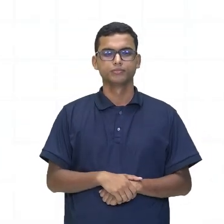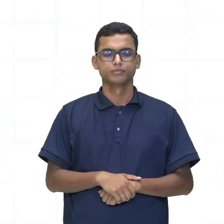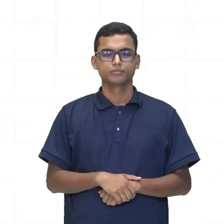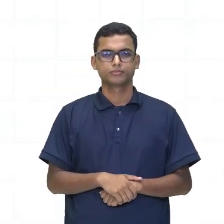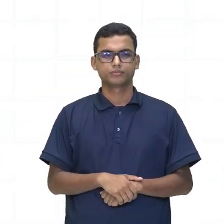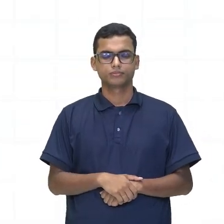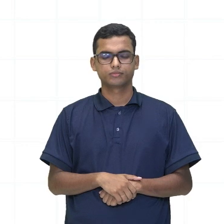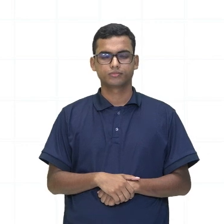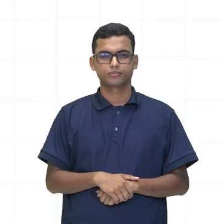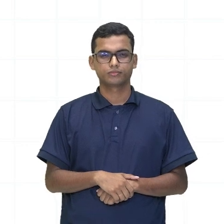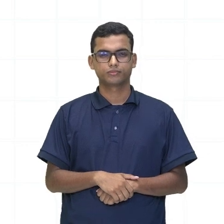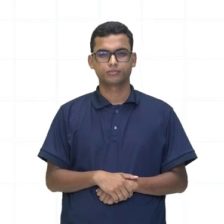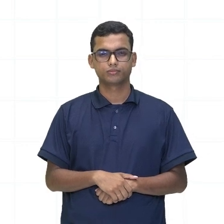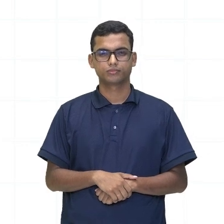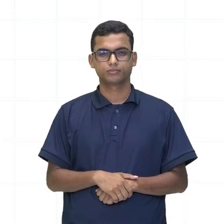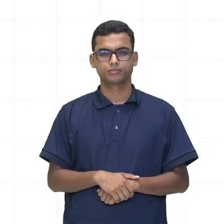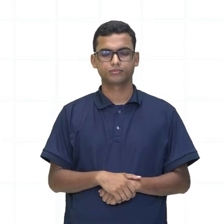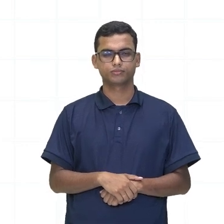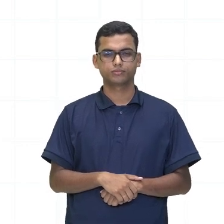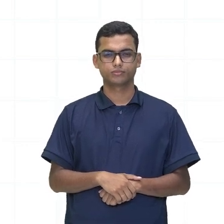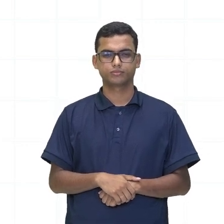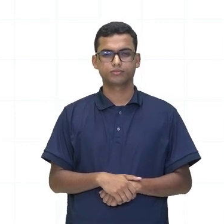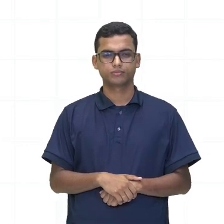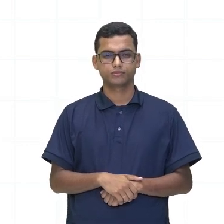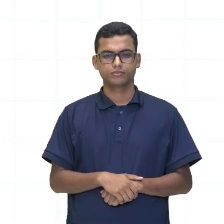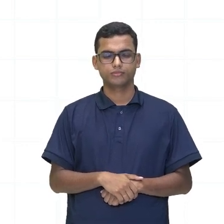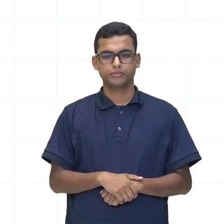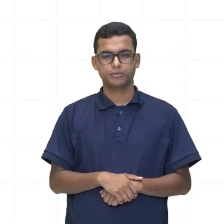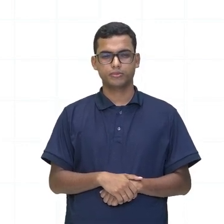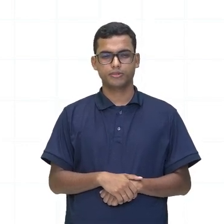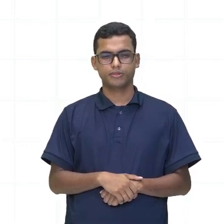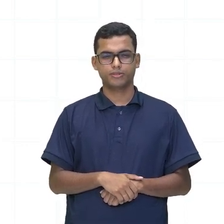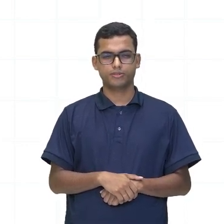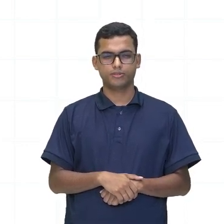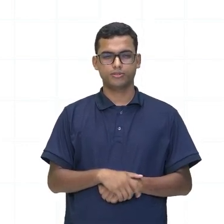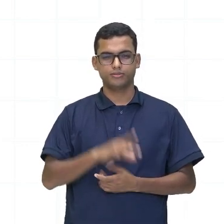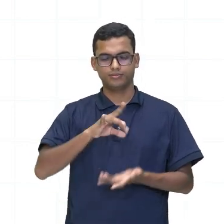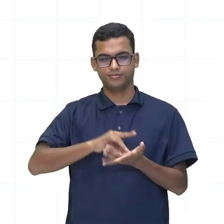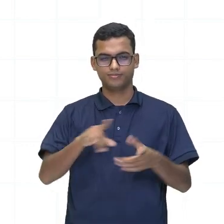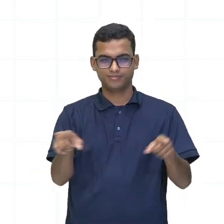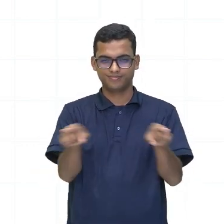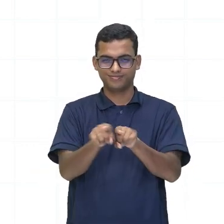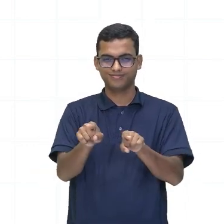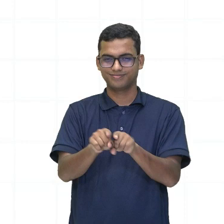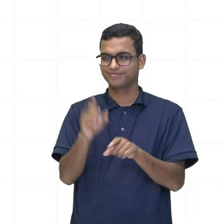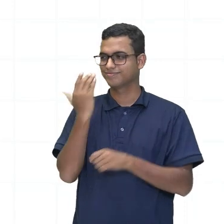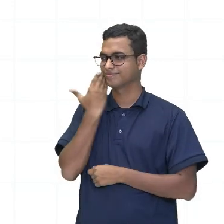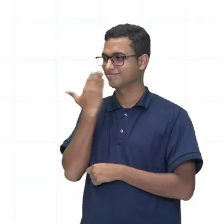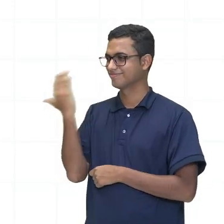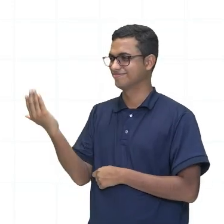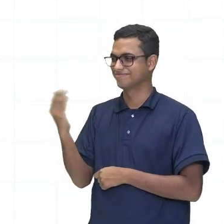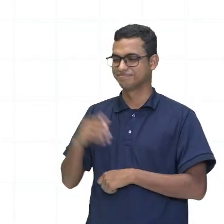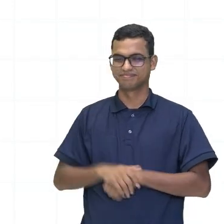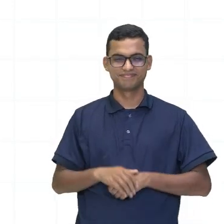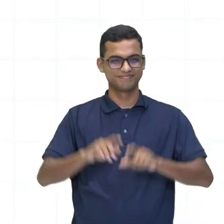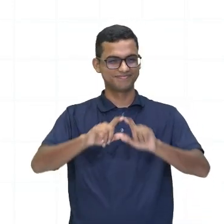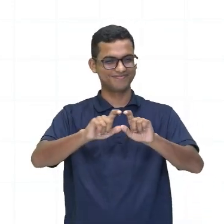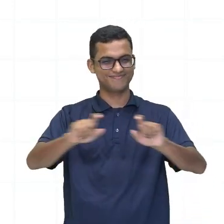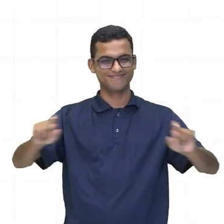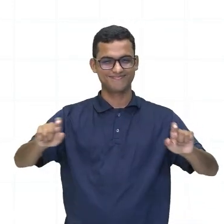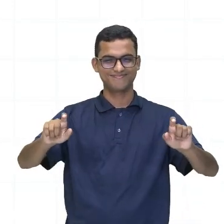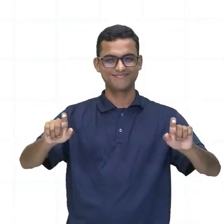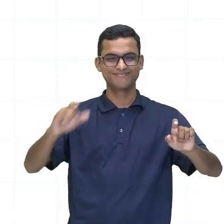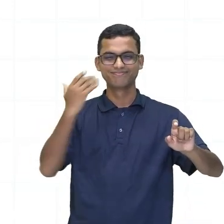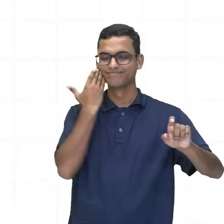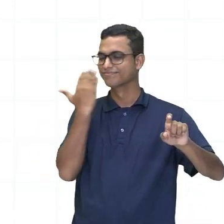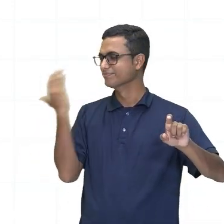Aqui. When did the meeting start? When did the meeting start? Aqui,